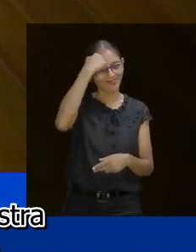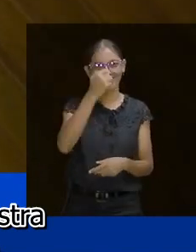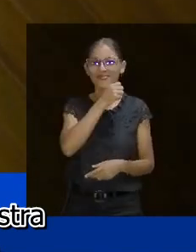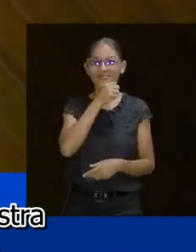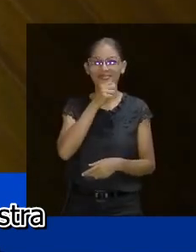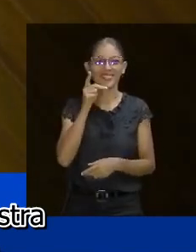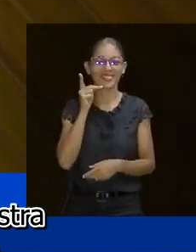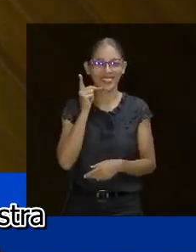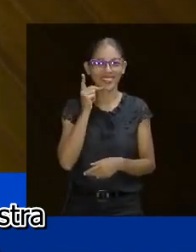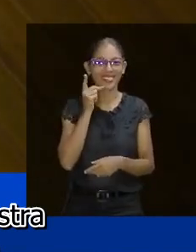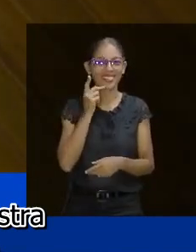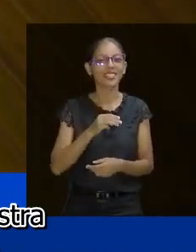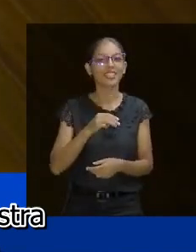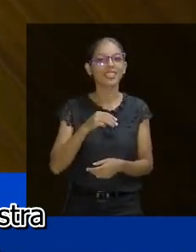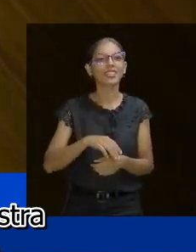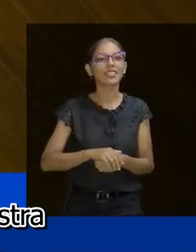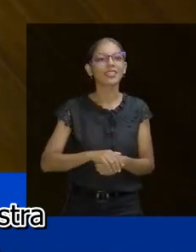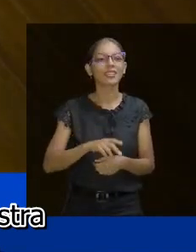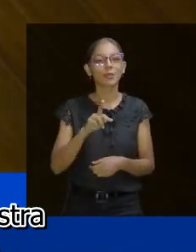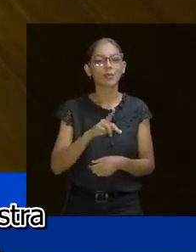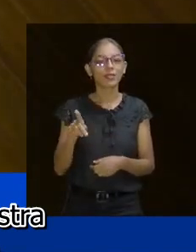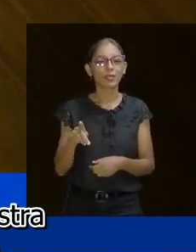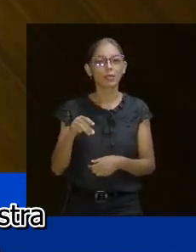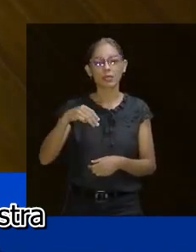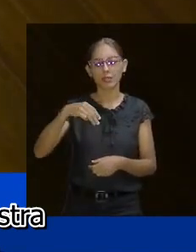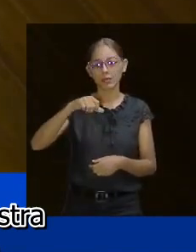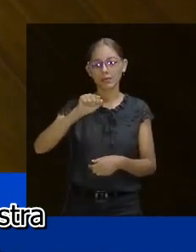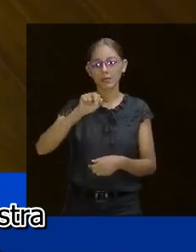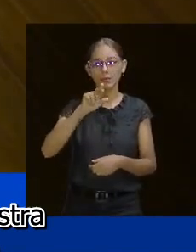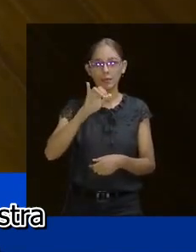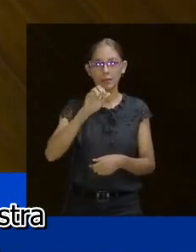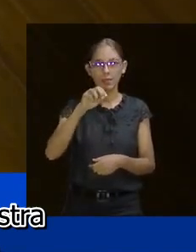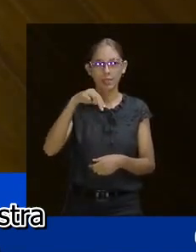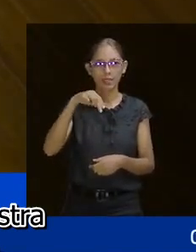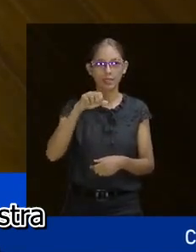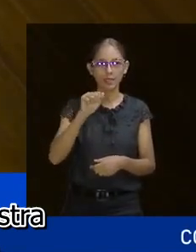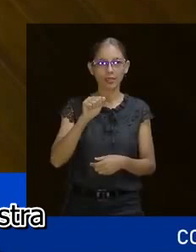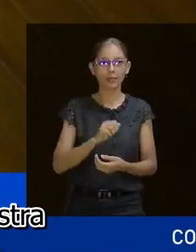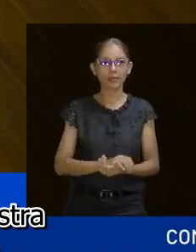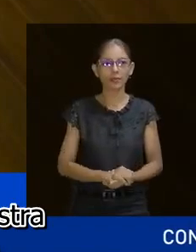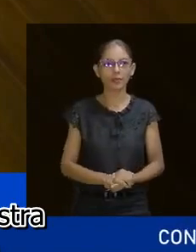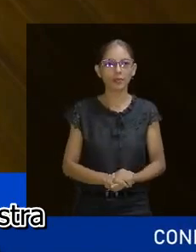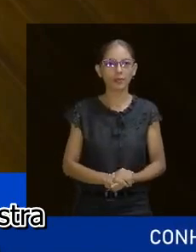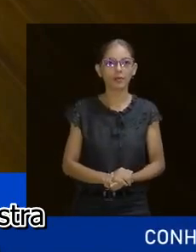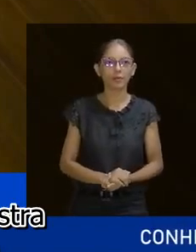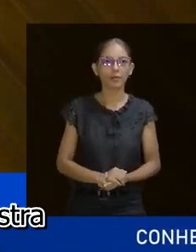professora mestra Mariana Araújo, para fazer uso da palavra.